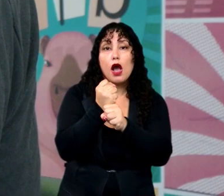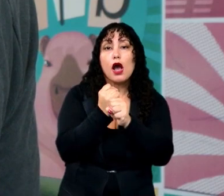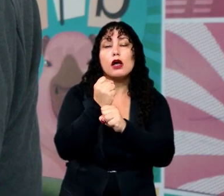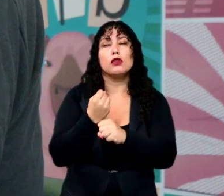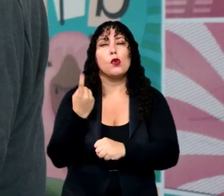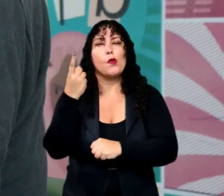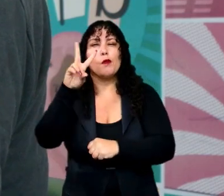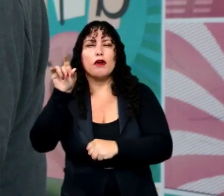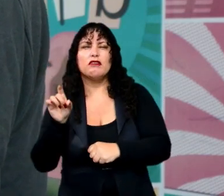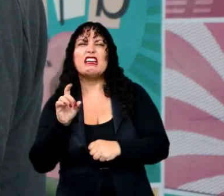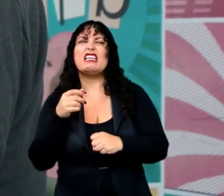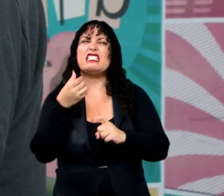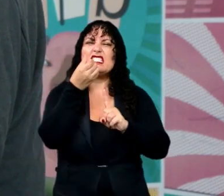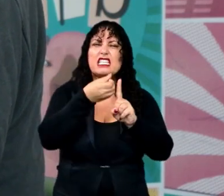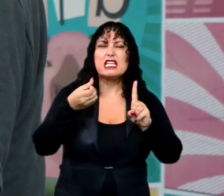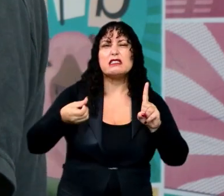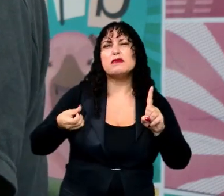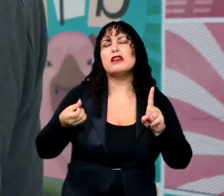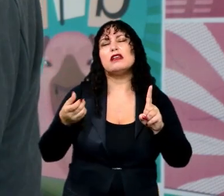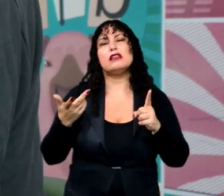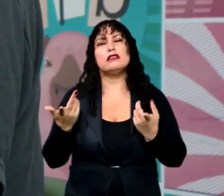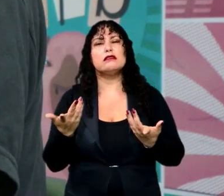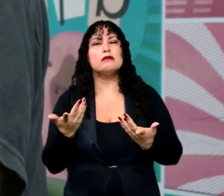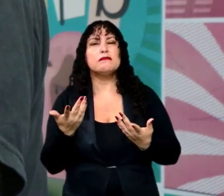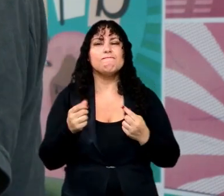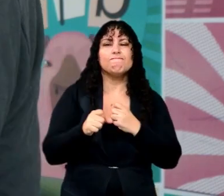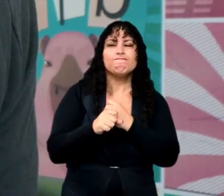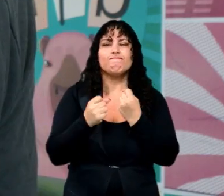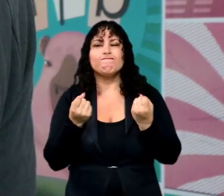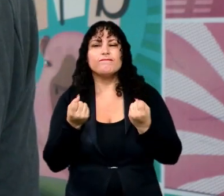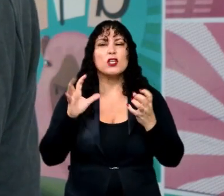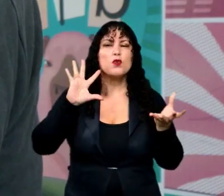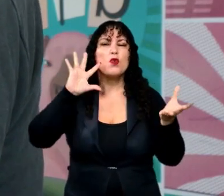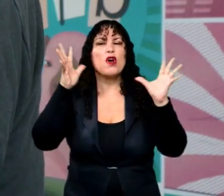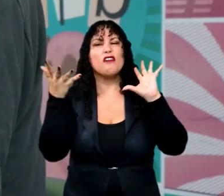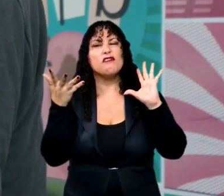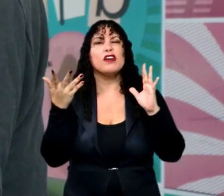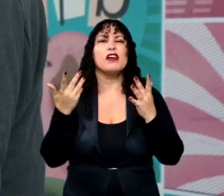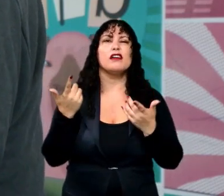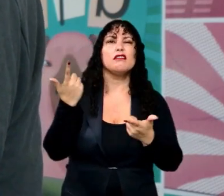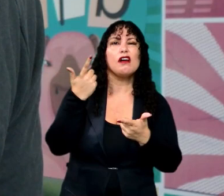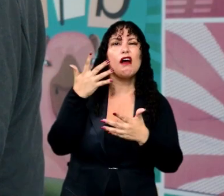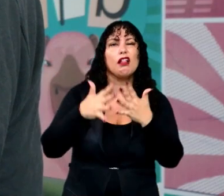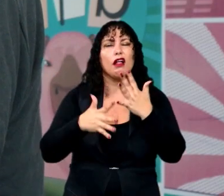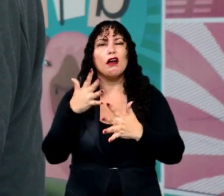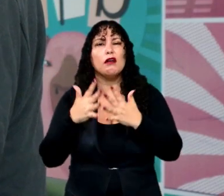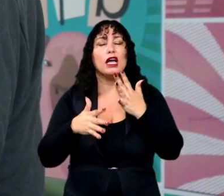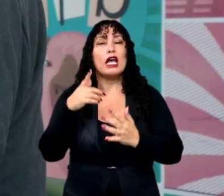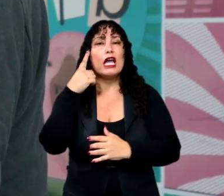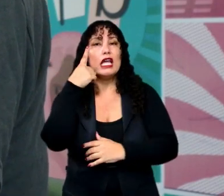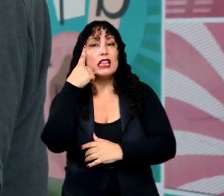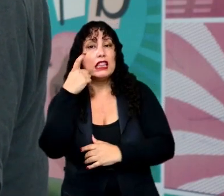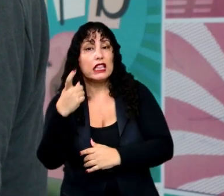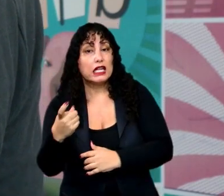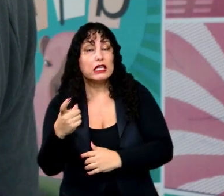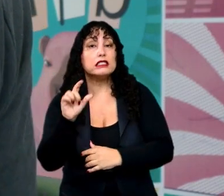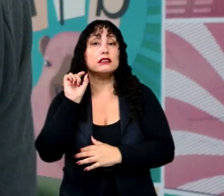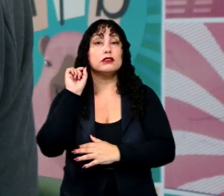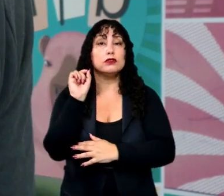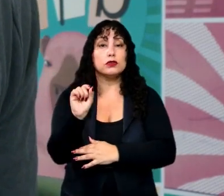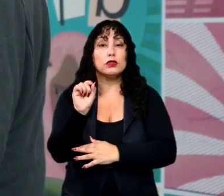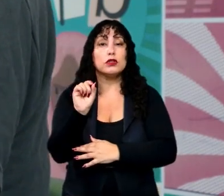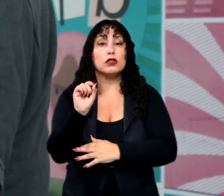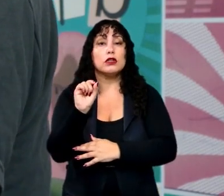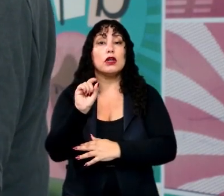uma vez a cada seis meses né mas acaba uma um evento já atropelando um pouco é interessante o